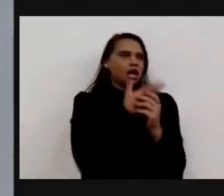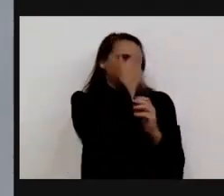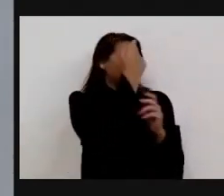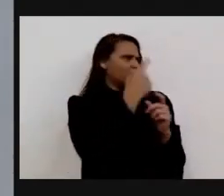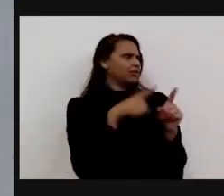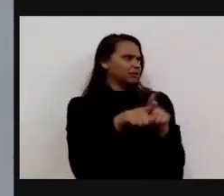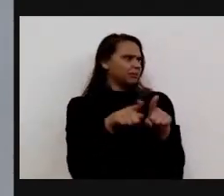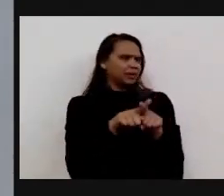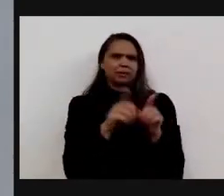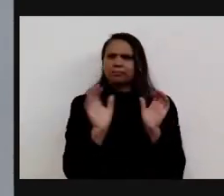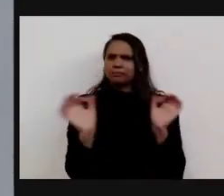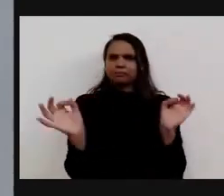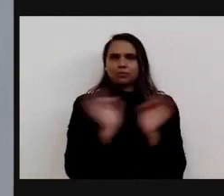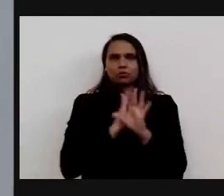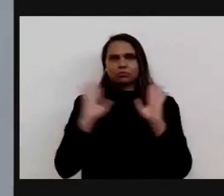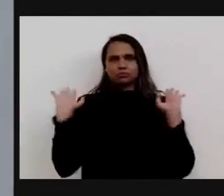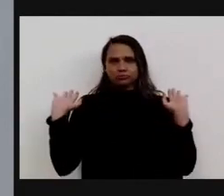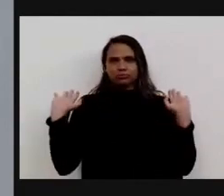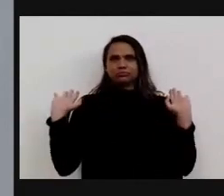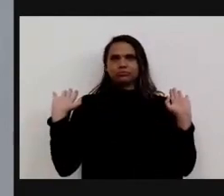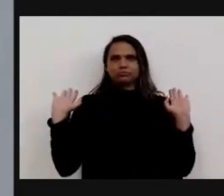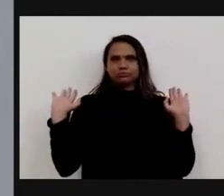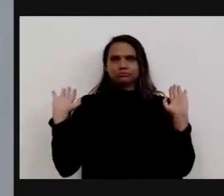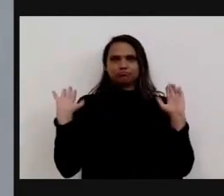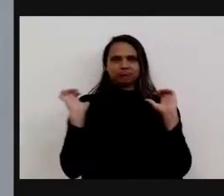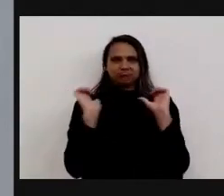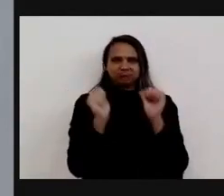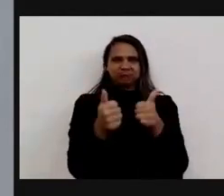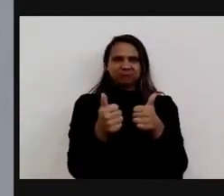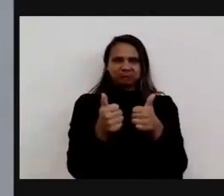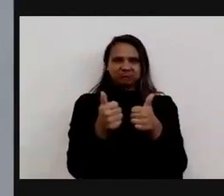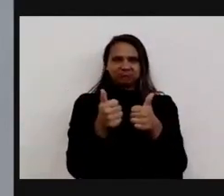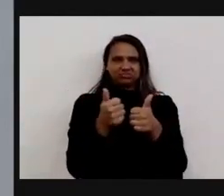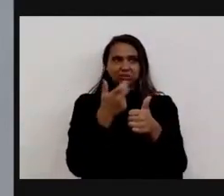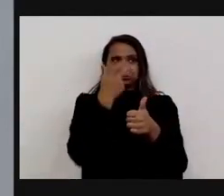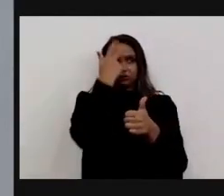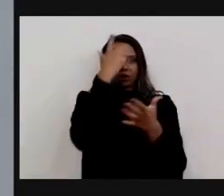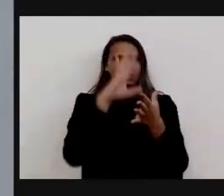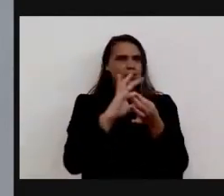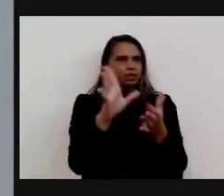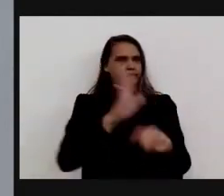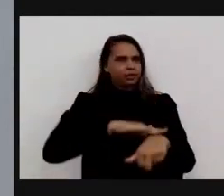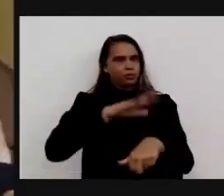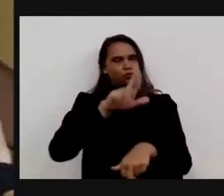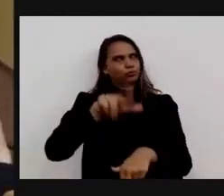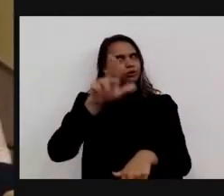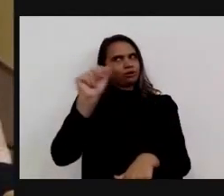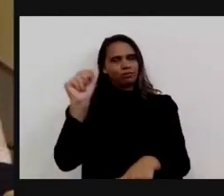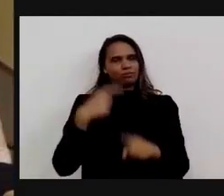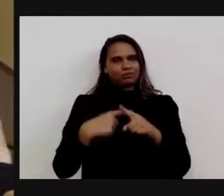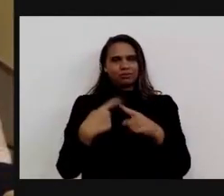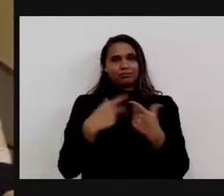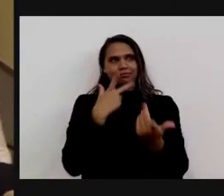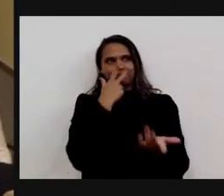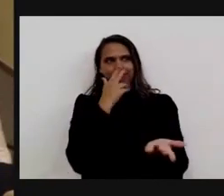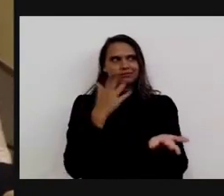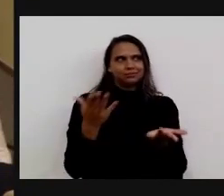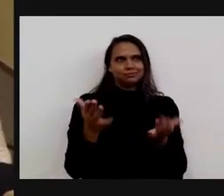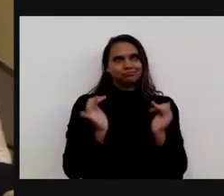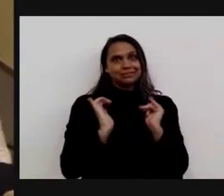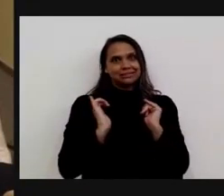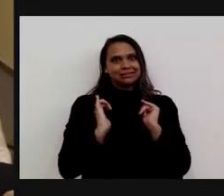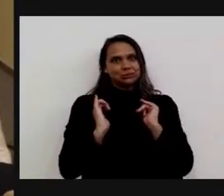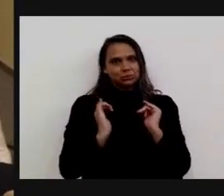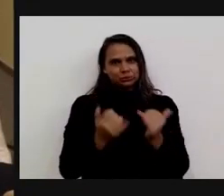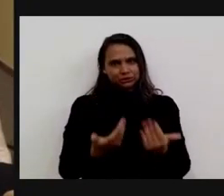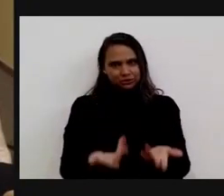fala eu também Aí ninguém chama ninguém para reunião essa recorde quem fala que tá com tempo livre né De jeito nenhum porque aí pega mal também